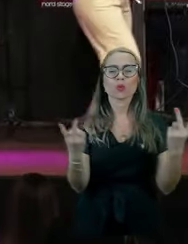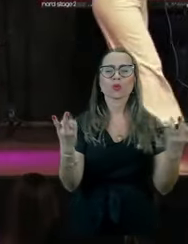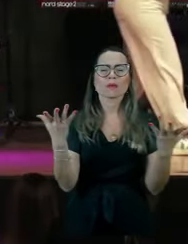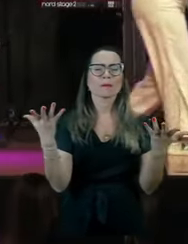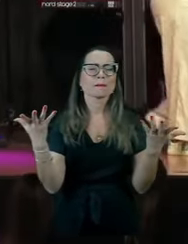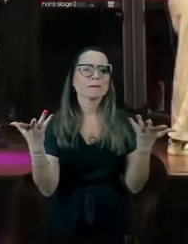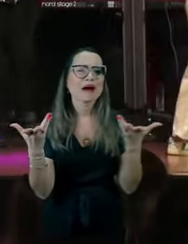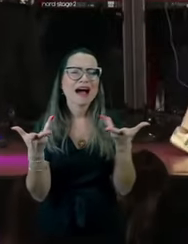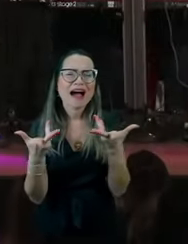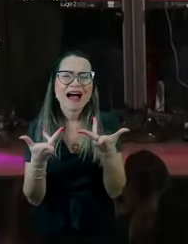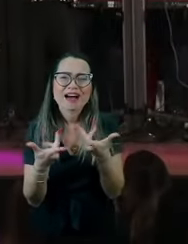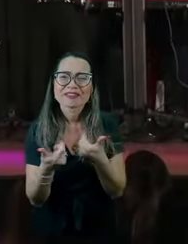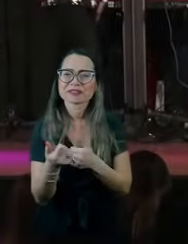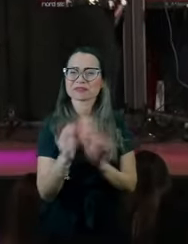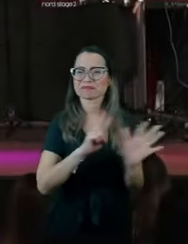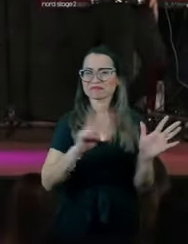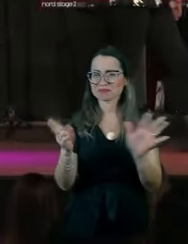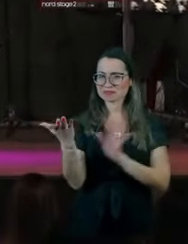passada.